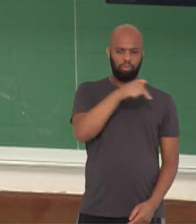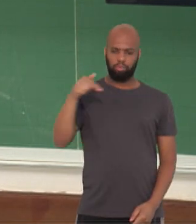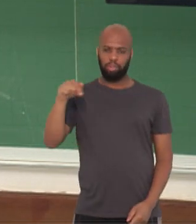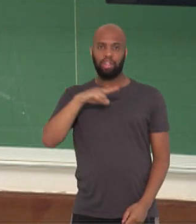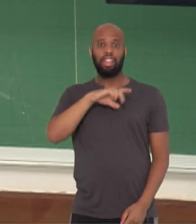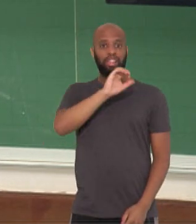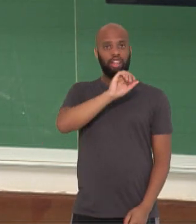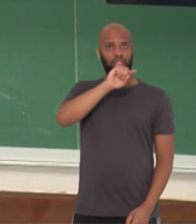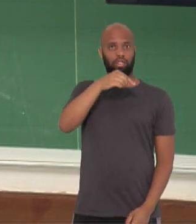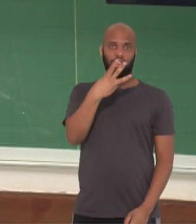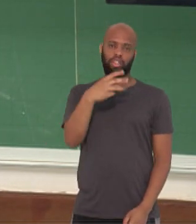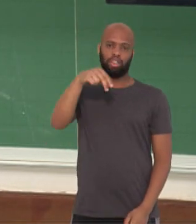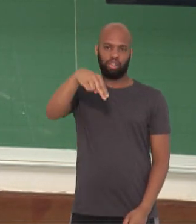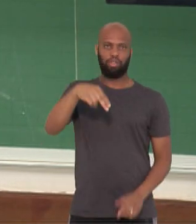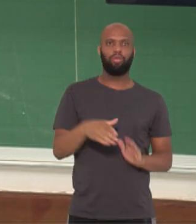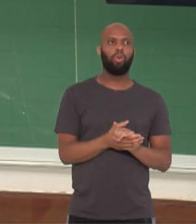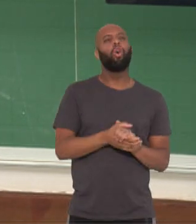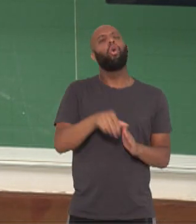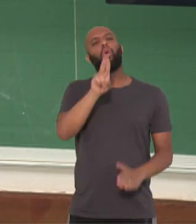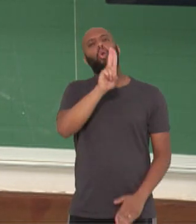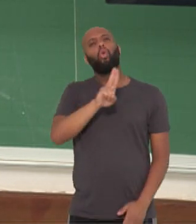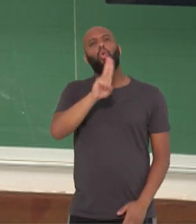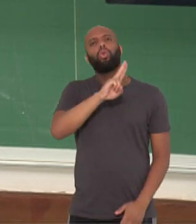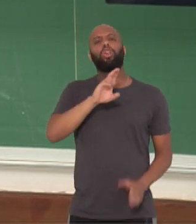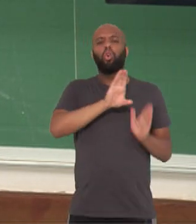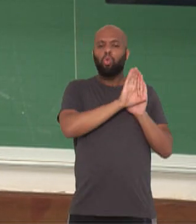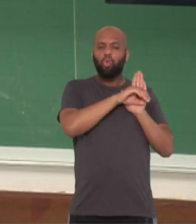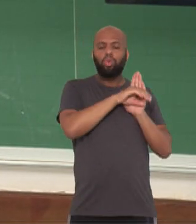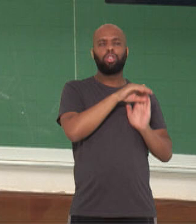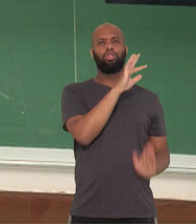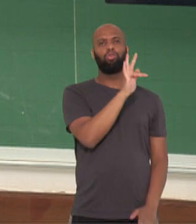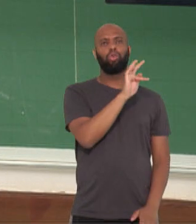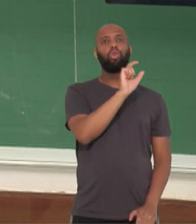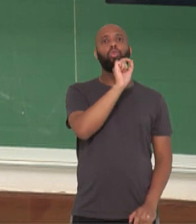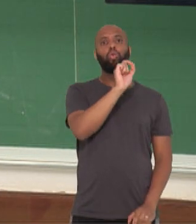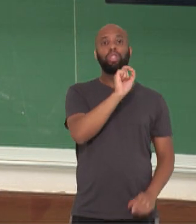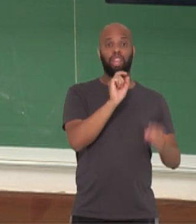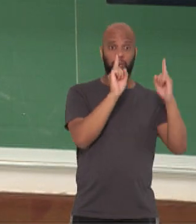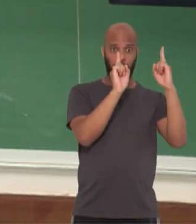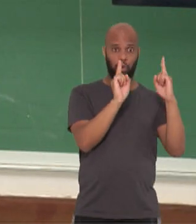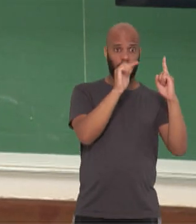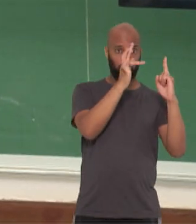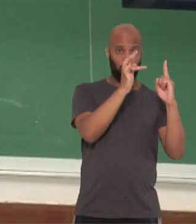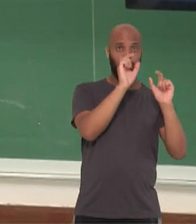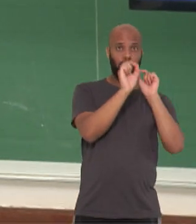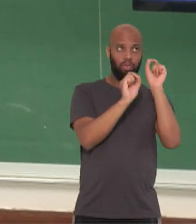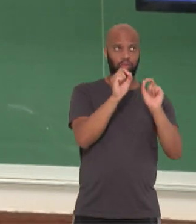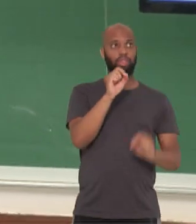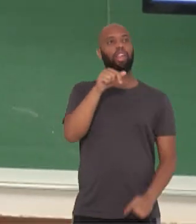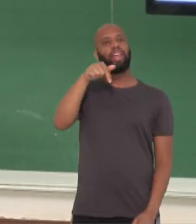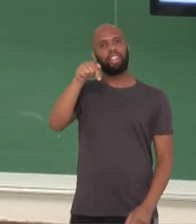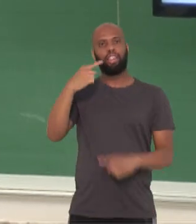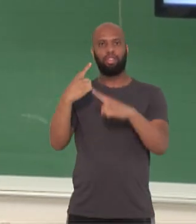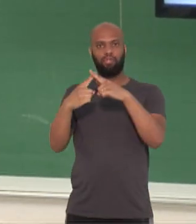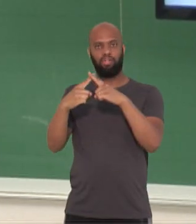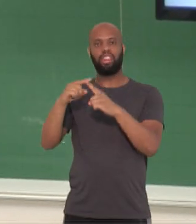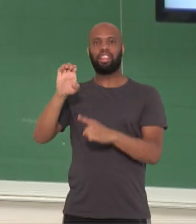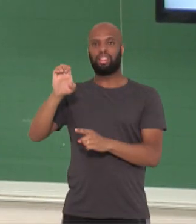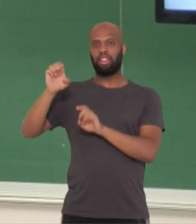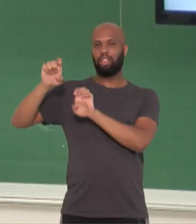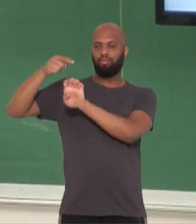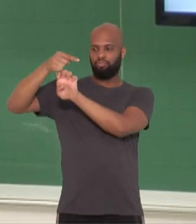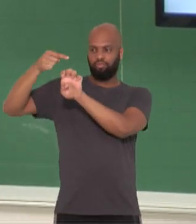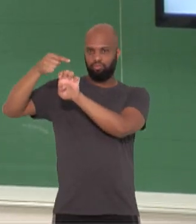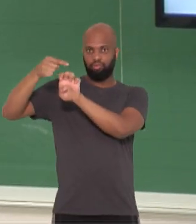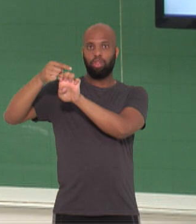Então aqui a gente vai usar a definição de força elétrica. O módulo da força elétrica é igual a carga vezes campo elétrico. Substitui os valores aqui com